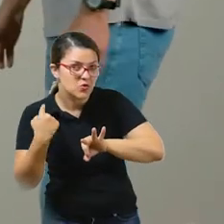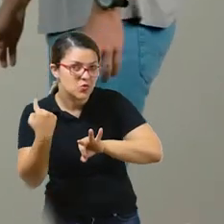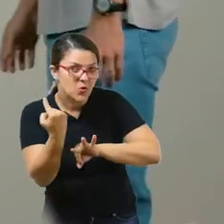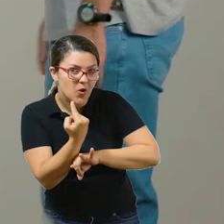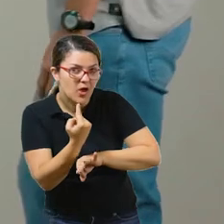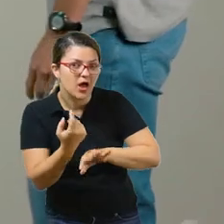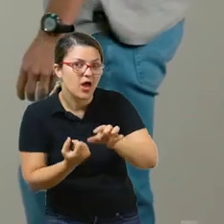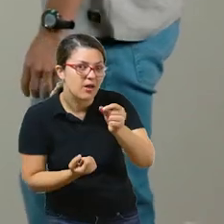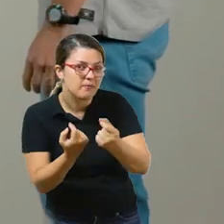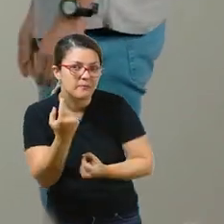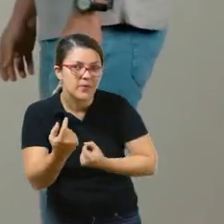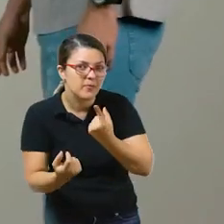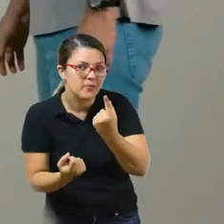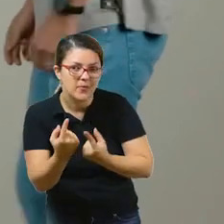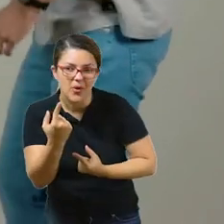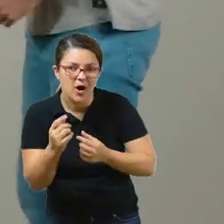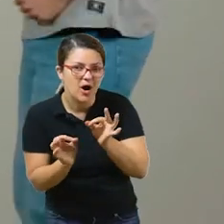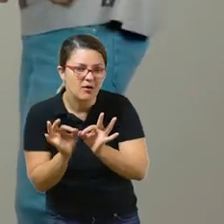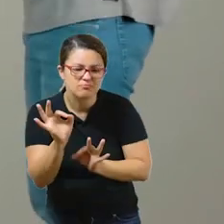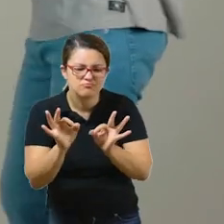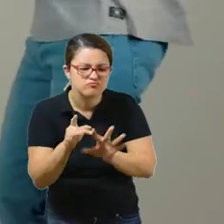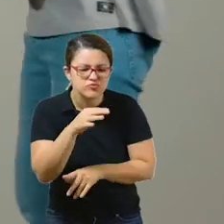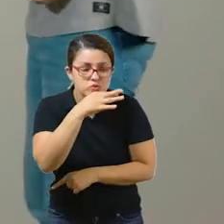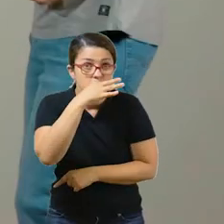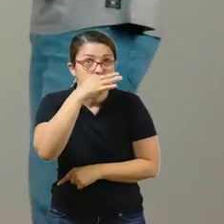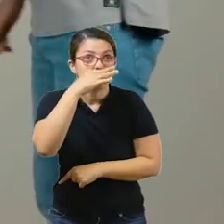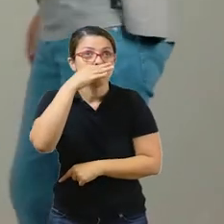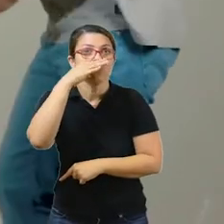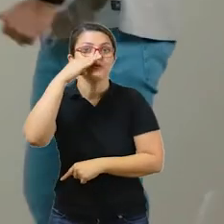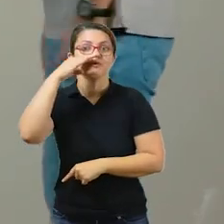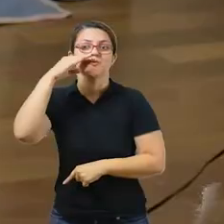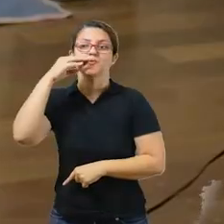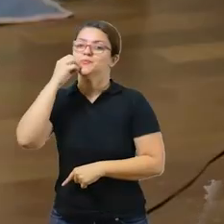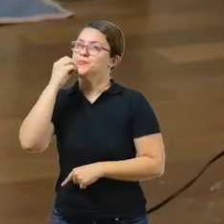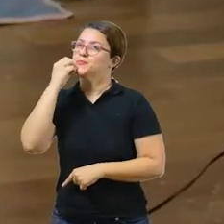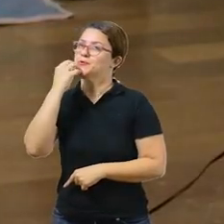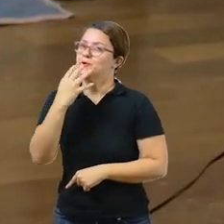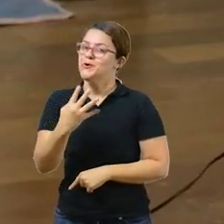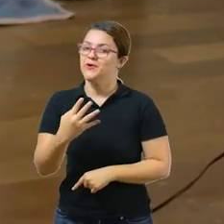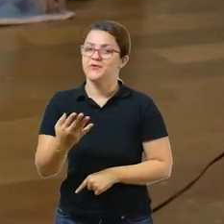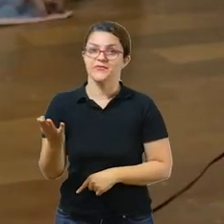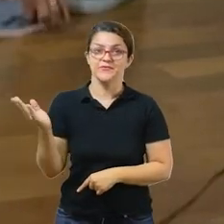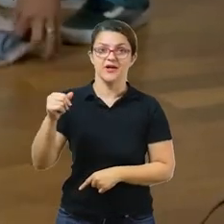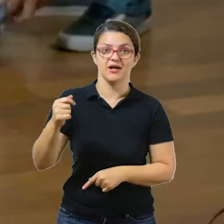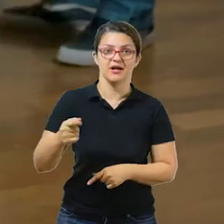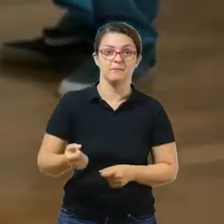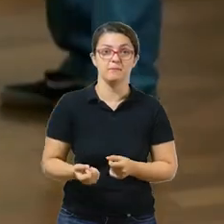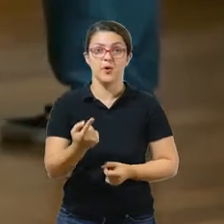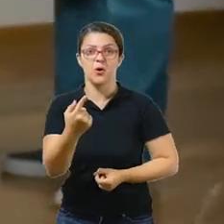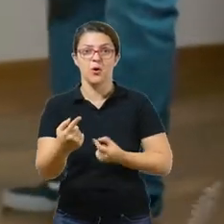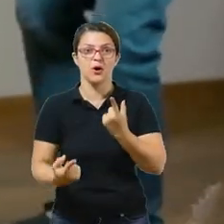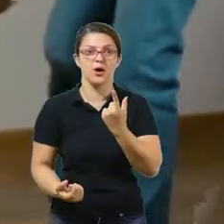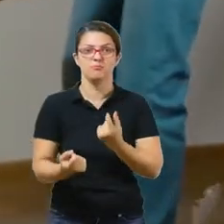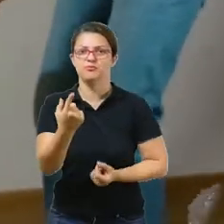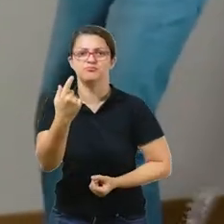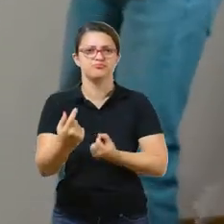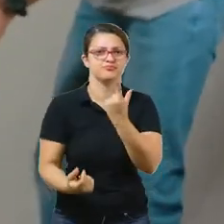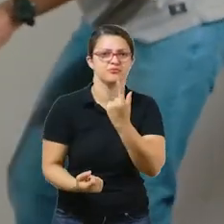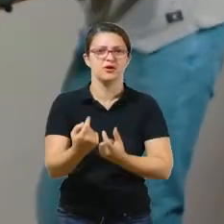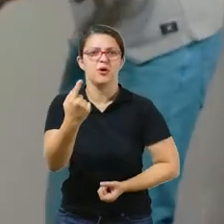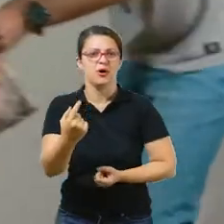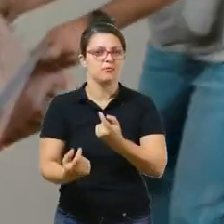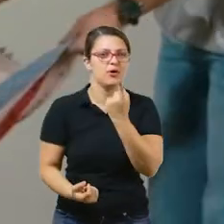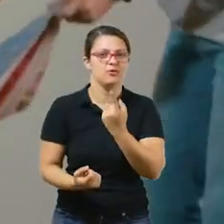a nossa pipoca. Eita, cheirinho bom! Vamos lá, estoura a